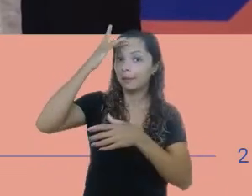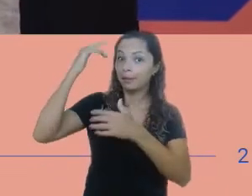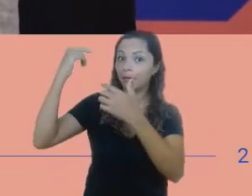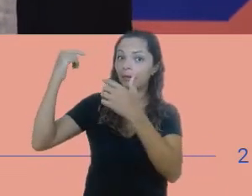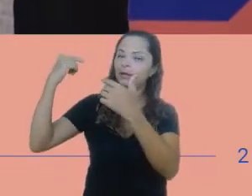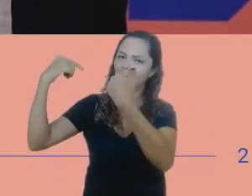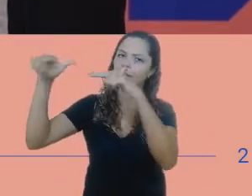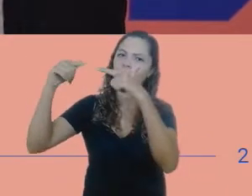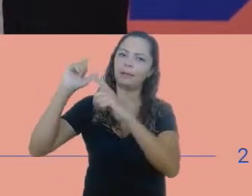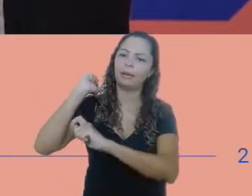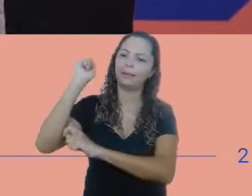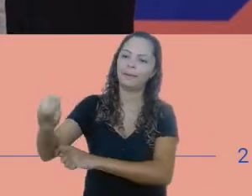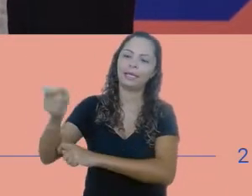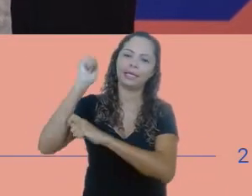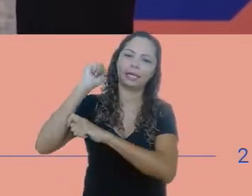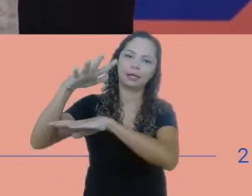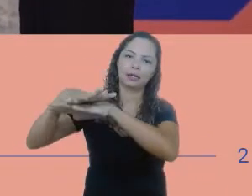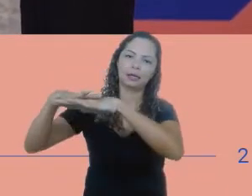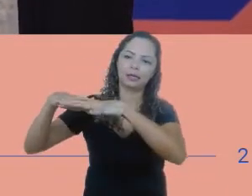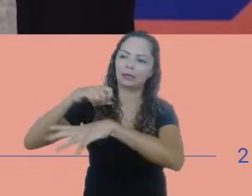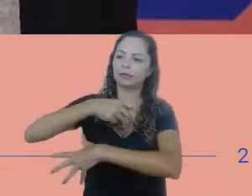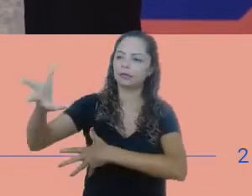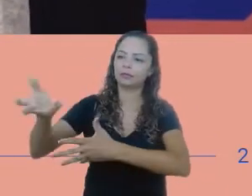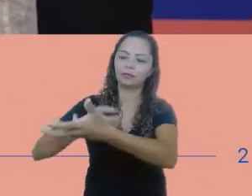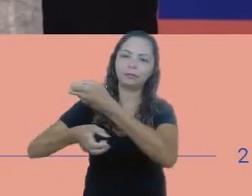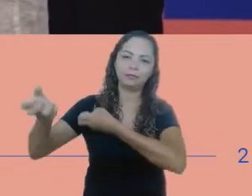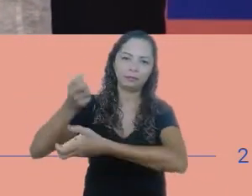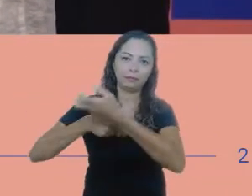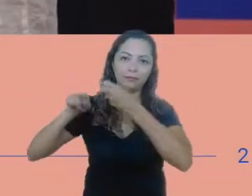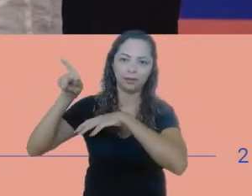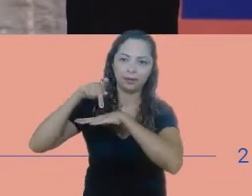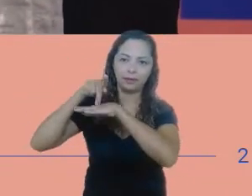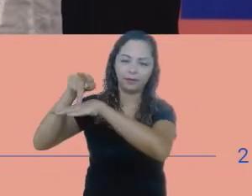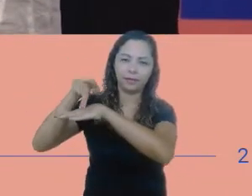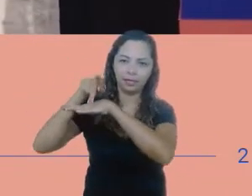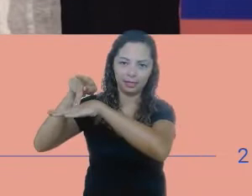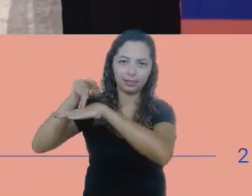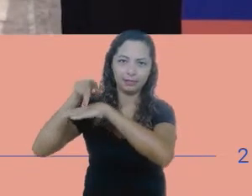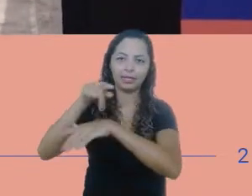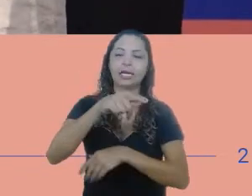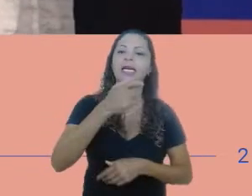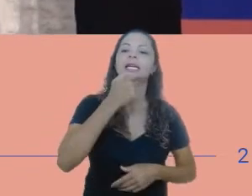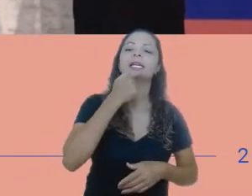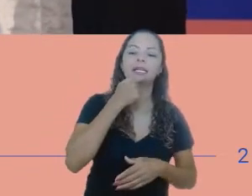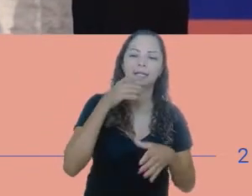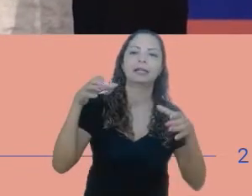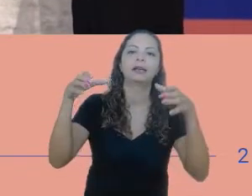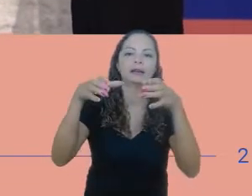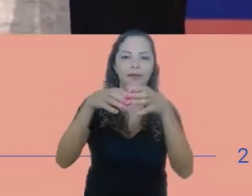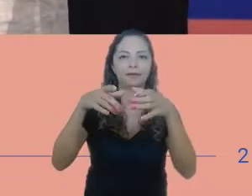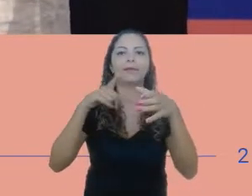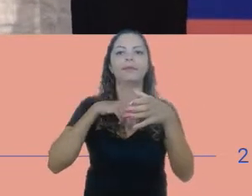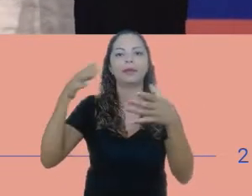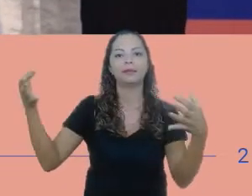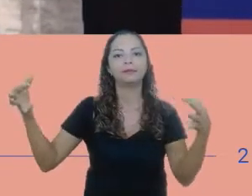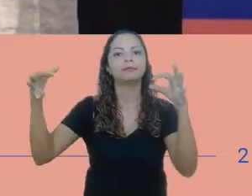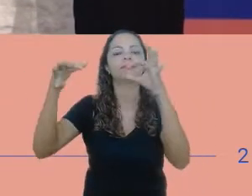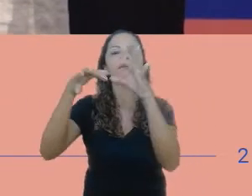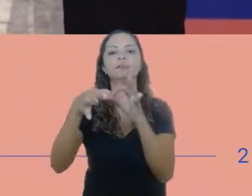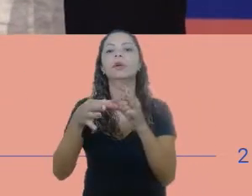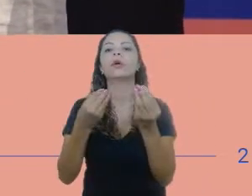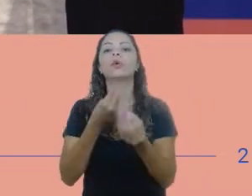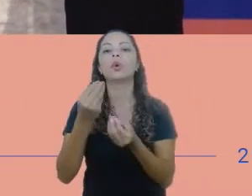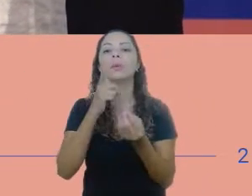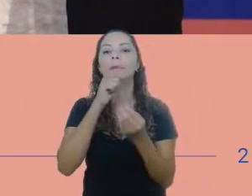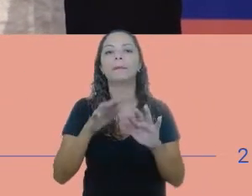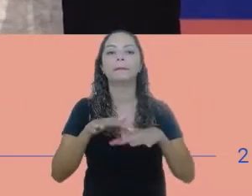para capacitar esses esses pescadores valorizando o trabalho deles de coleta dessa rede de pesca que seria então procê